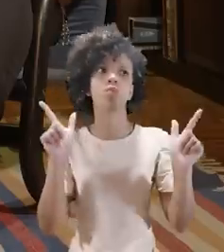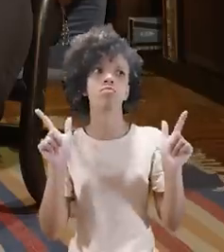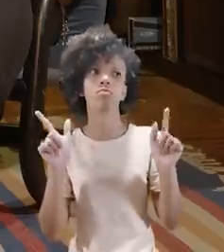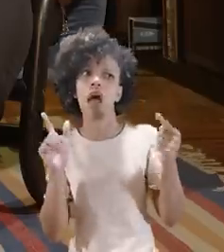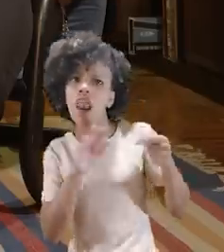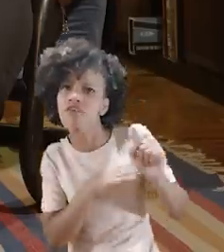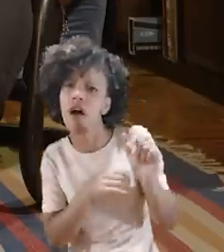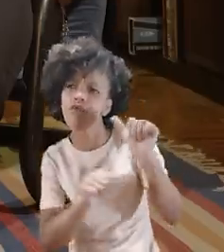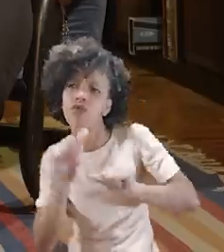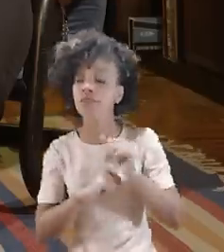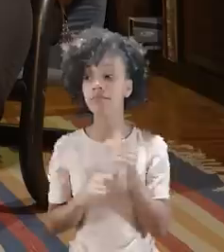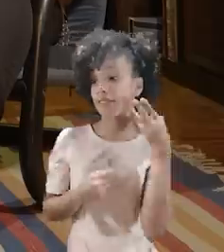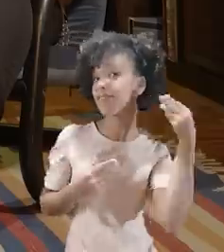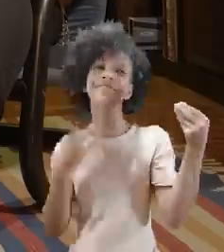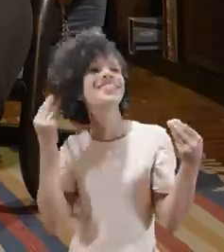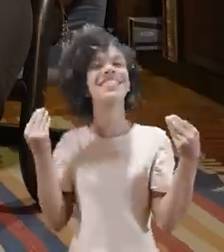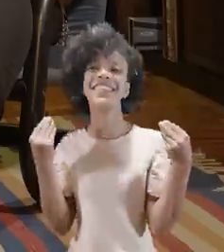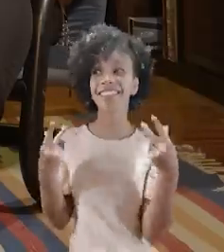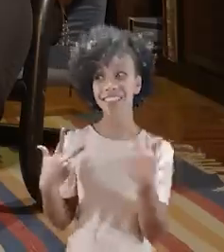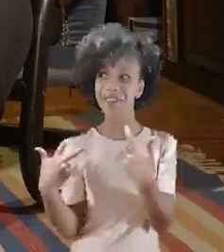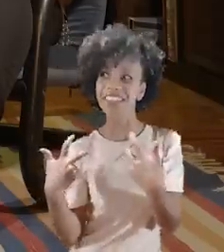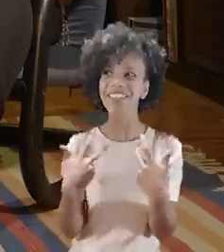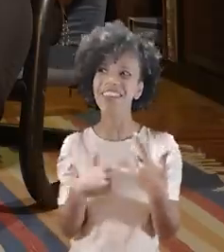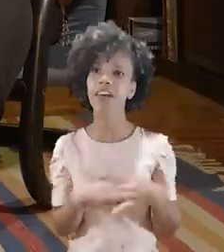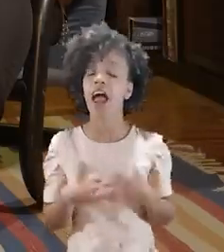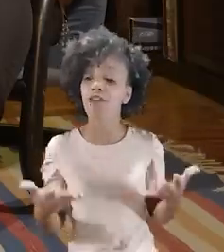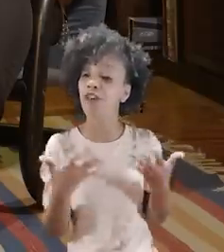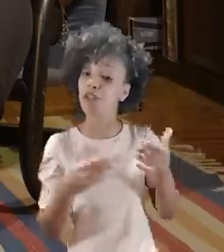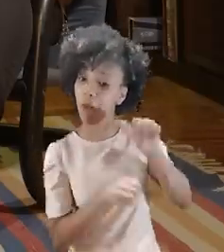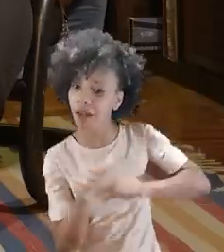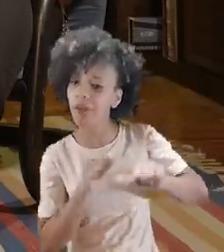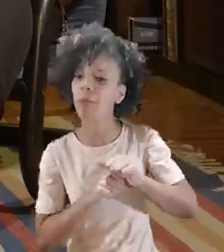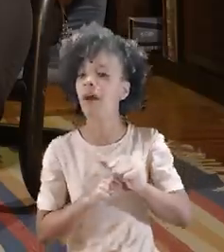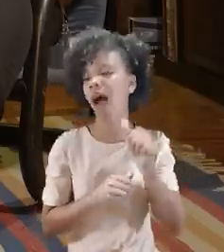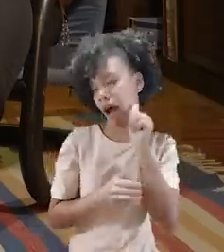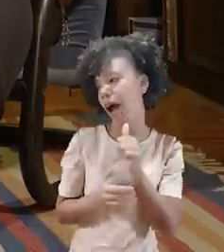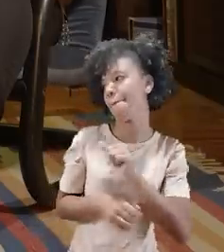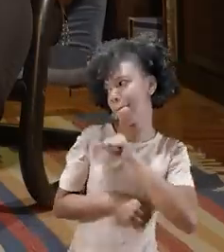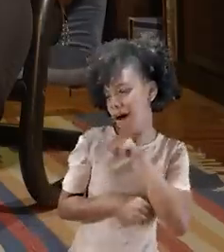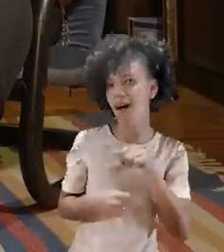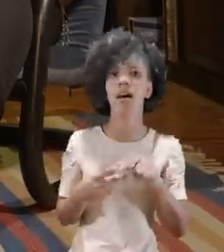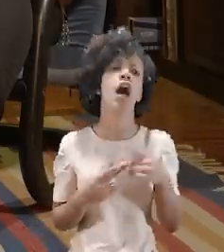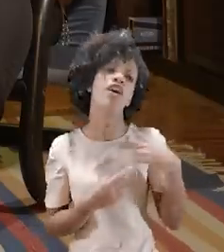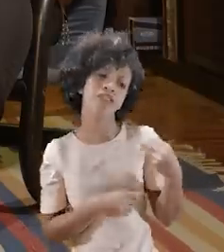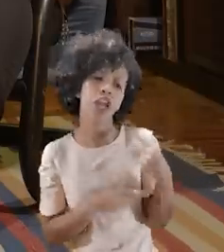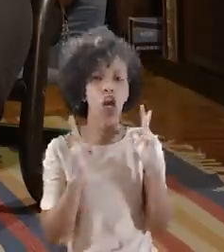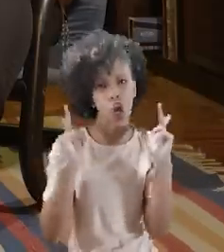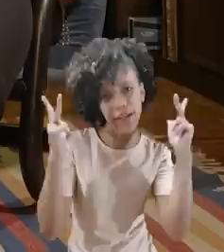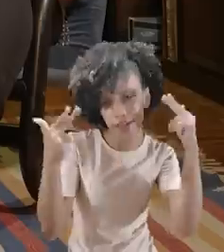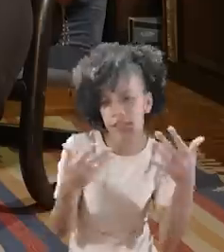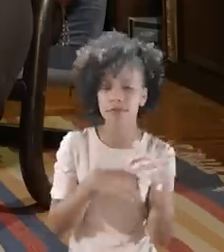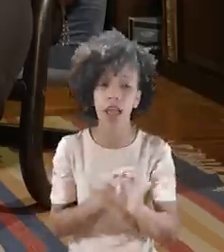vai volta um dia e aquela que você perceber que eu fiz no meu cabelo faz uma variação pela foi estimulado a isso também né a mãe né filha corta